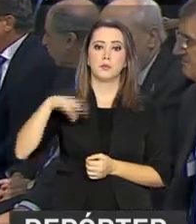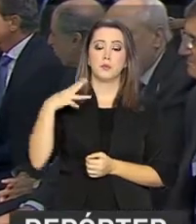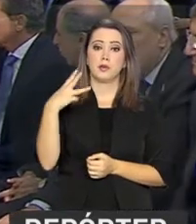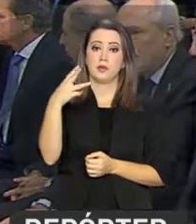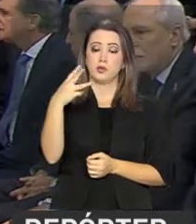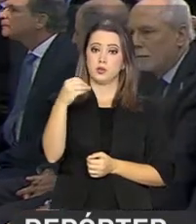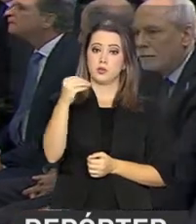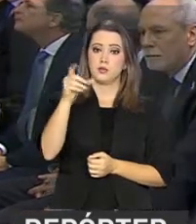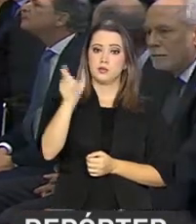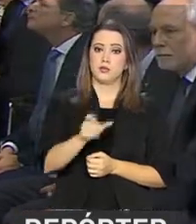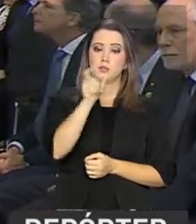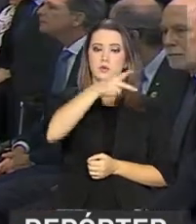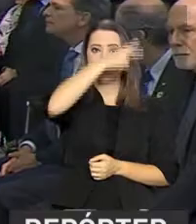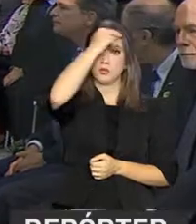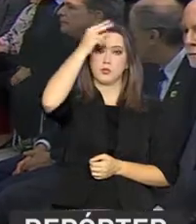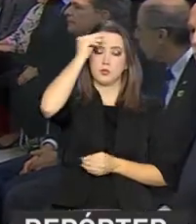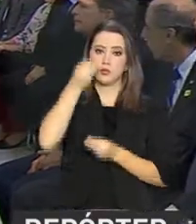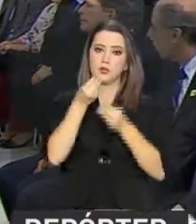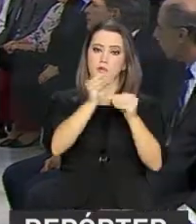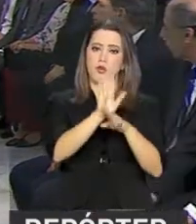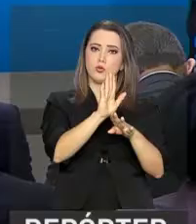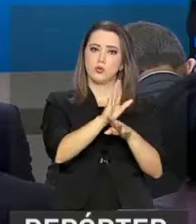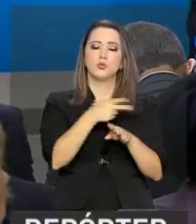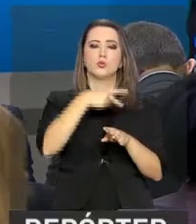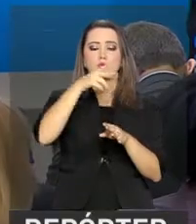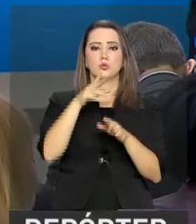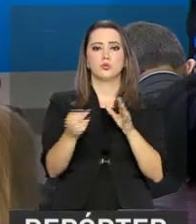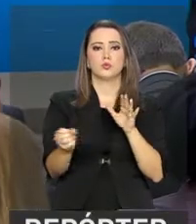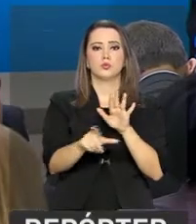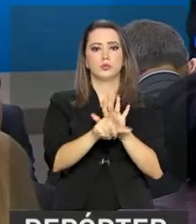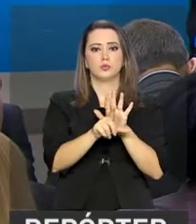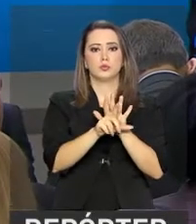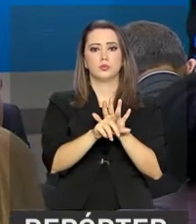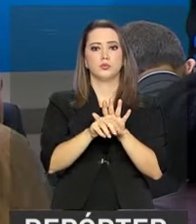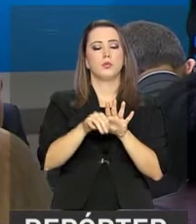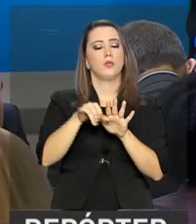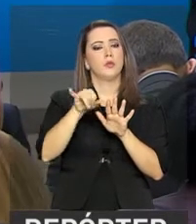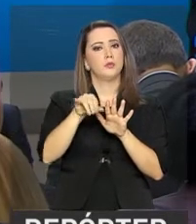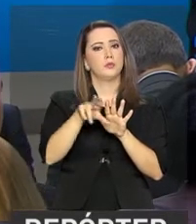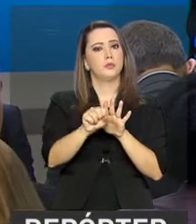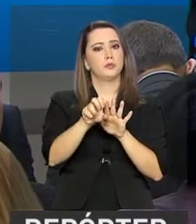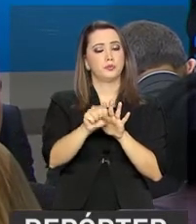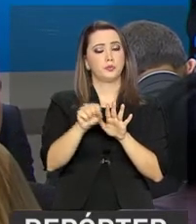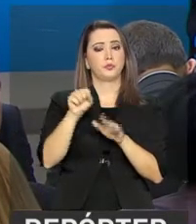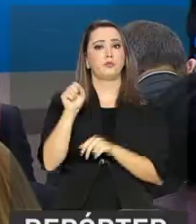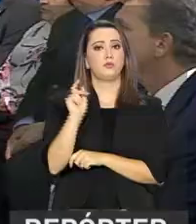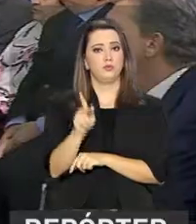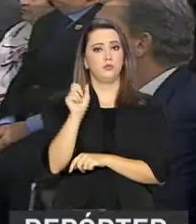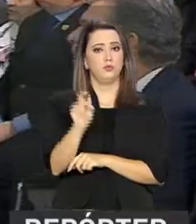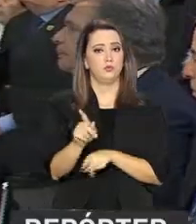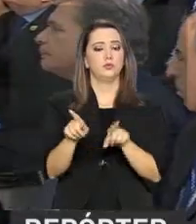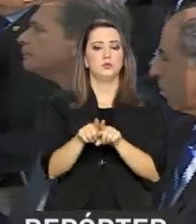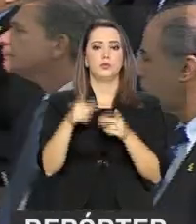vieram a brasília trazer apoio à reforma da previdência entre os motivos desse apoio está a dificuldade de fechar as contas